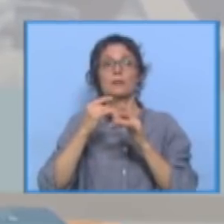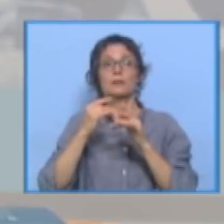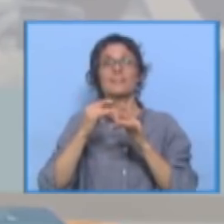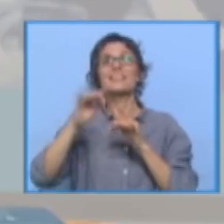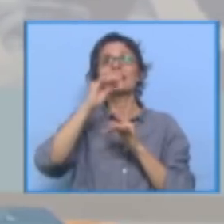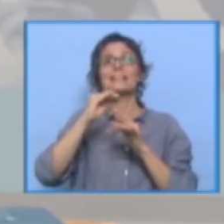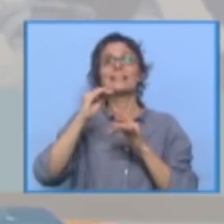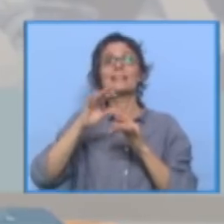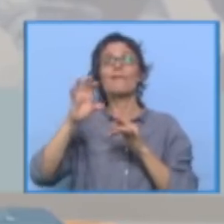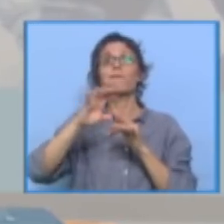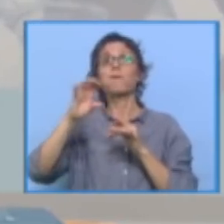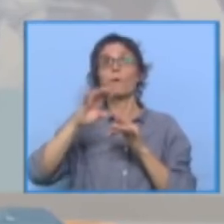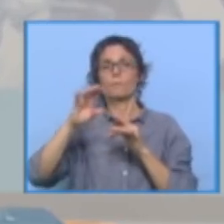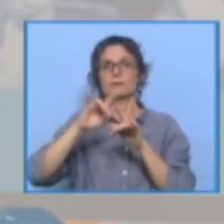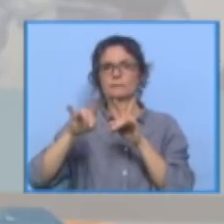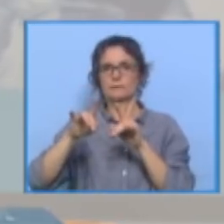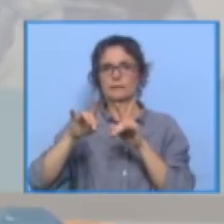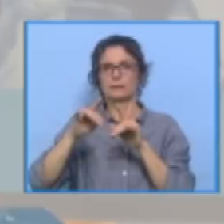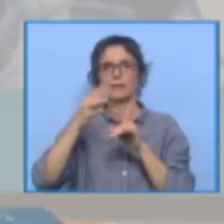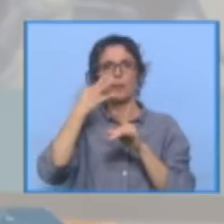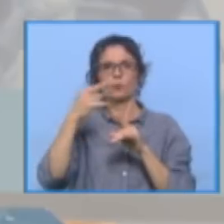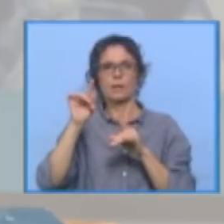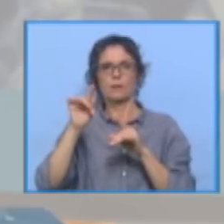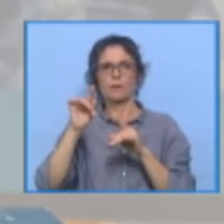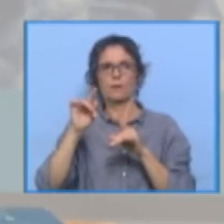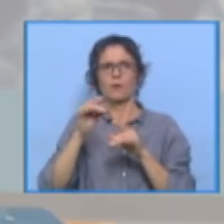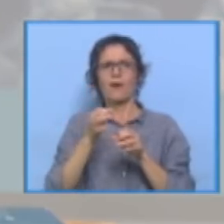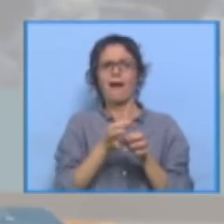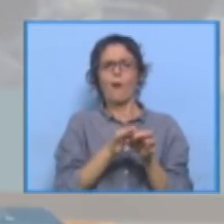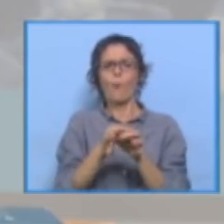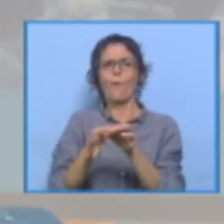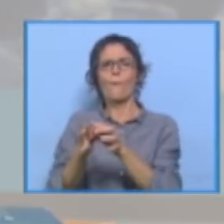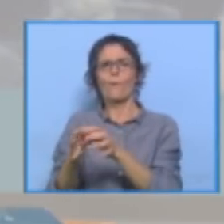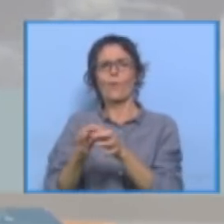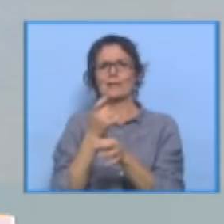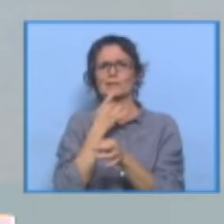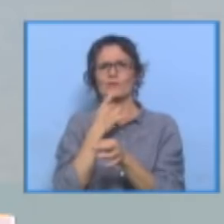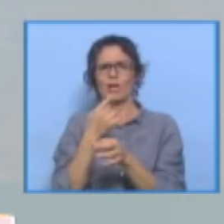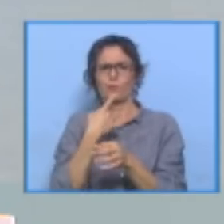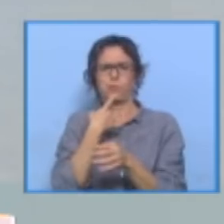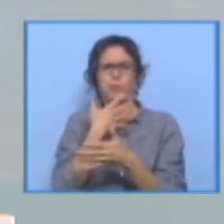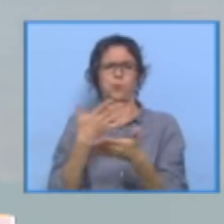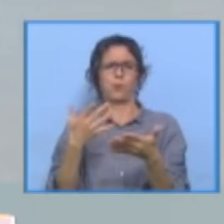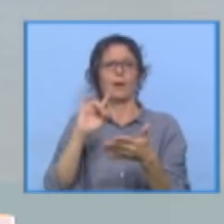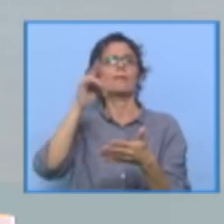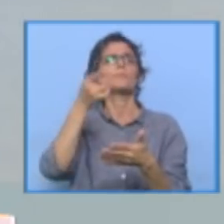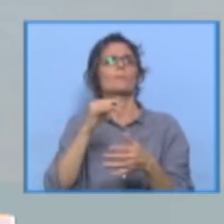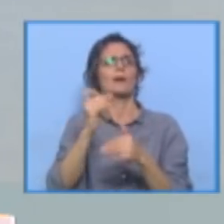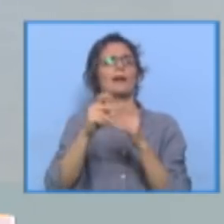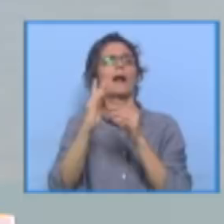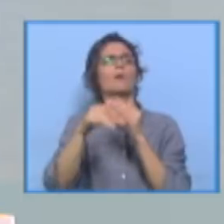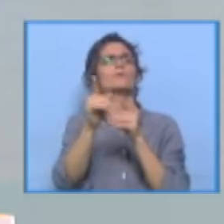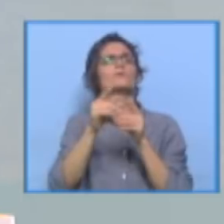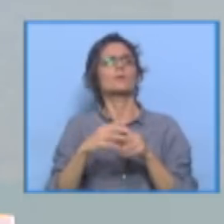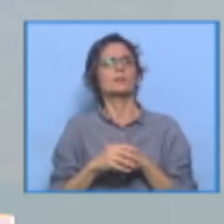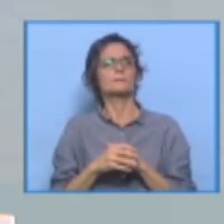mas a quantidade de embriões congelados que estão nas arcas. E são tudo reflexões que foram surgindo enquanto médico ou